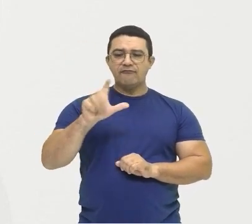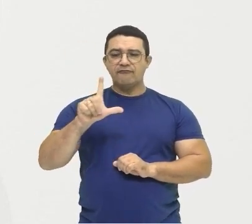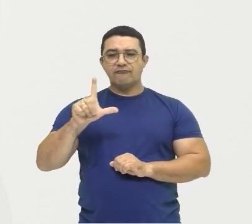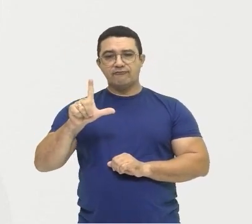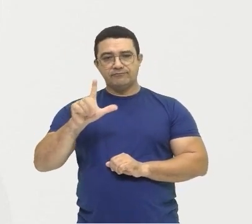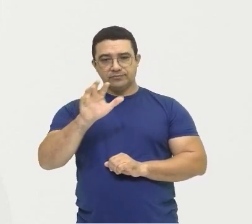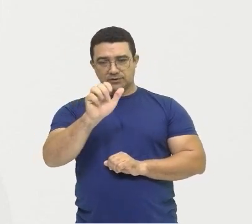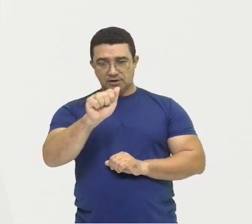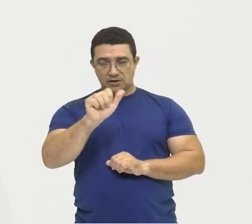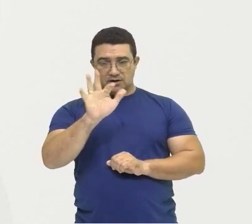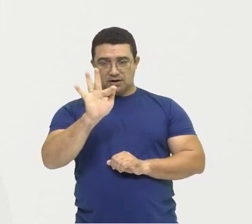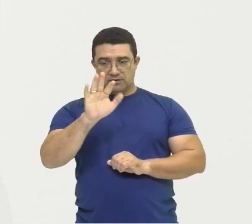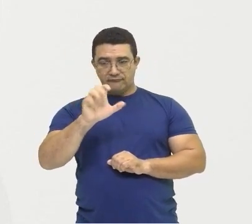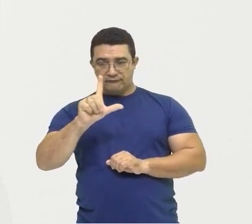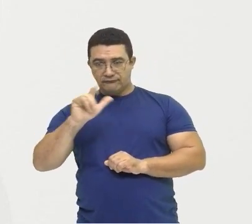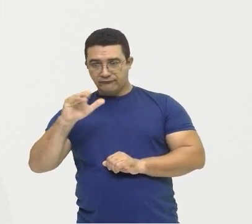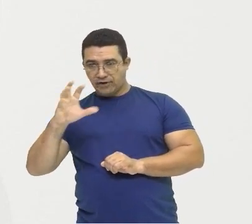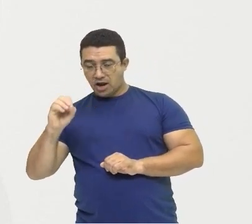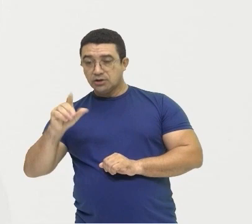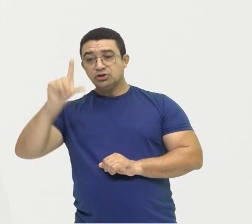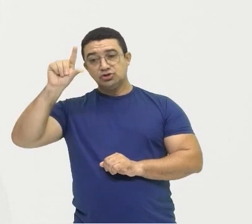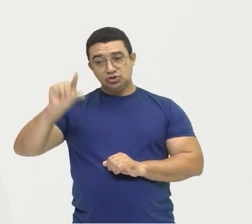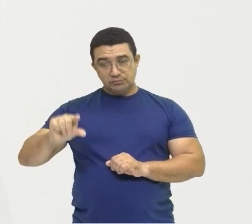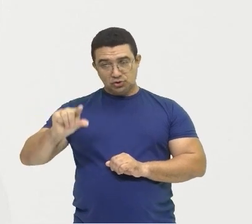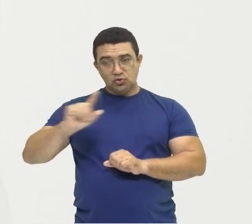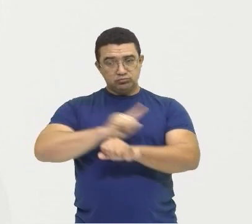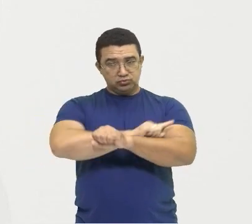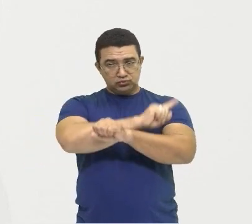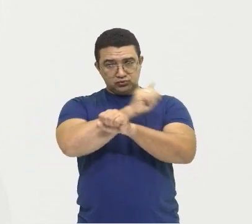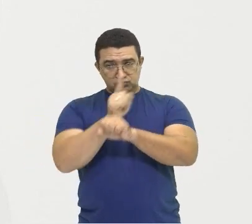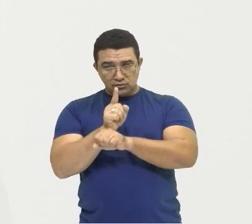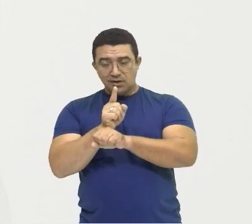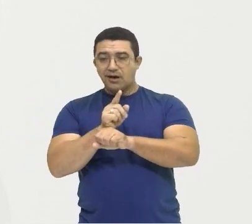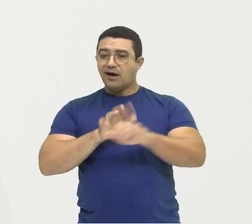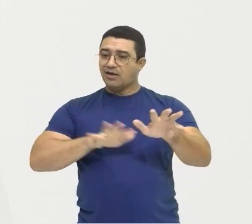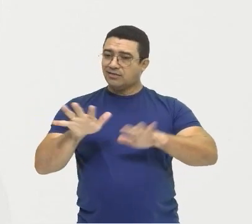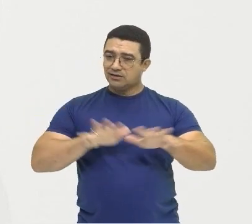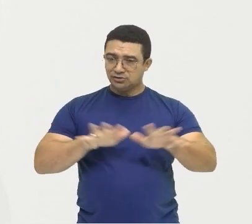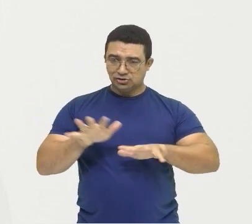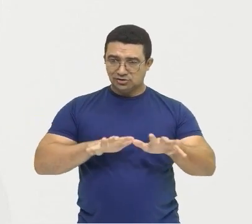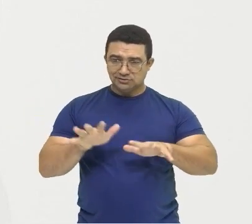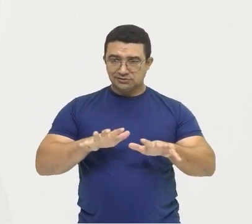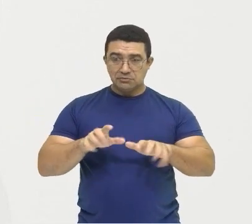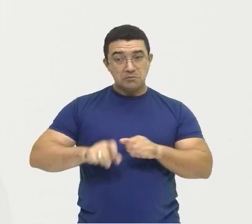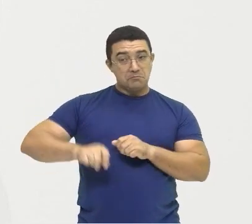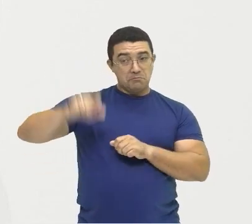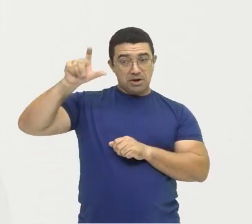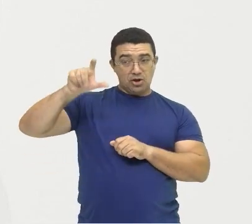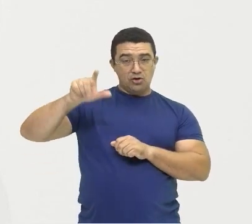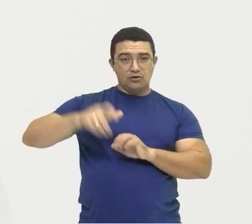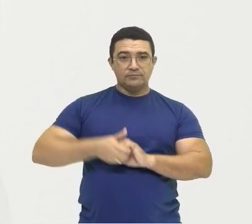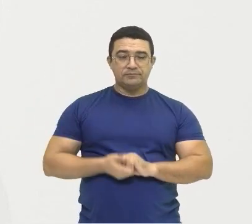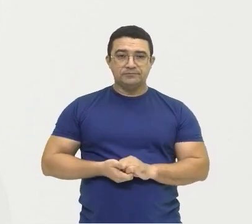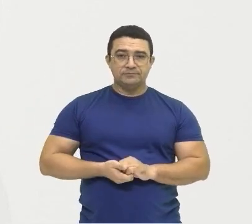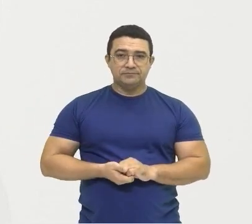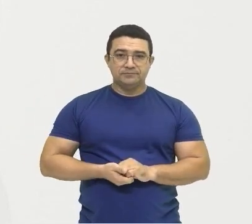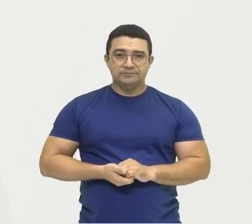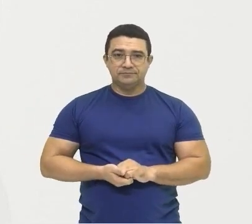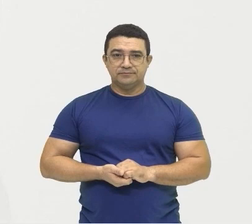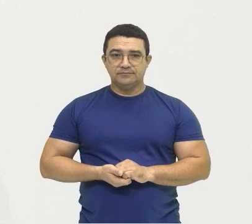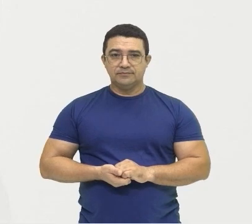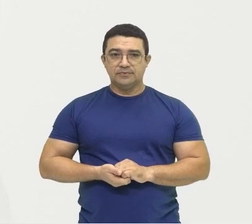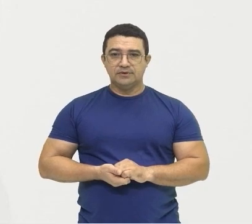inverso. Ele diminui velocidade e a sua energia potencial fica maior do que a cinética. Então, olha aqui.